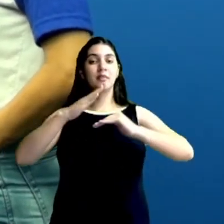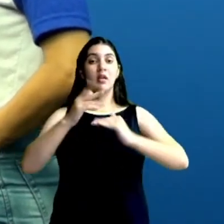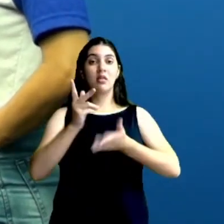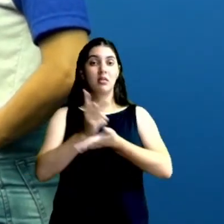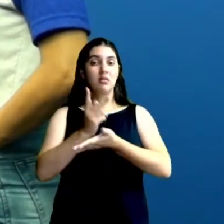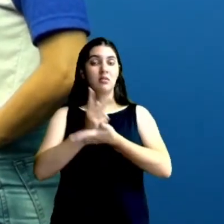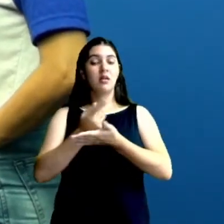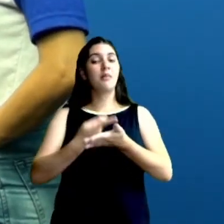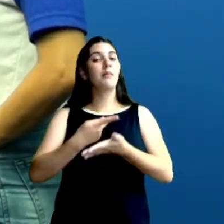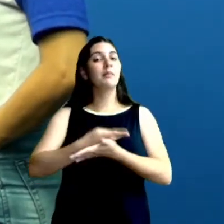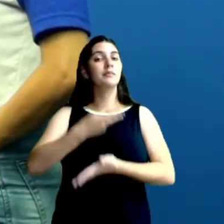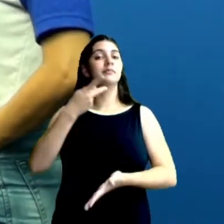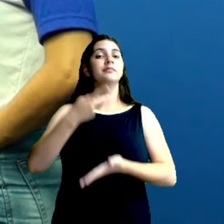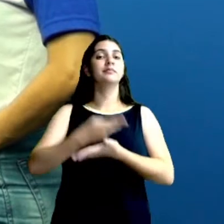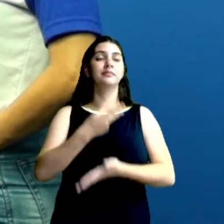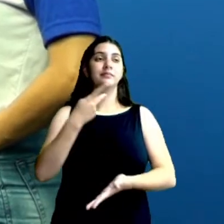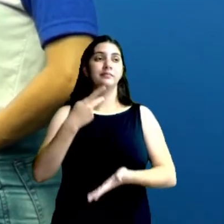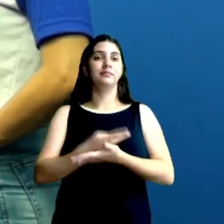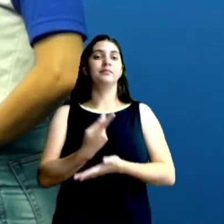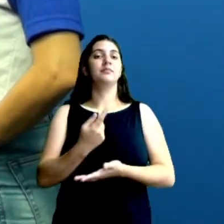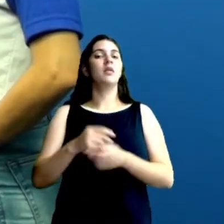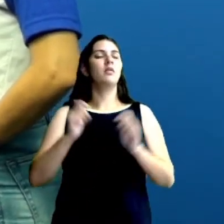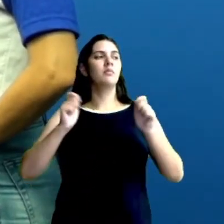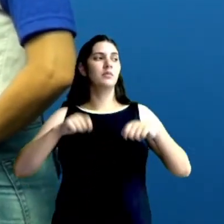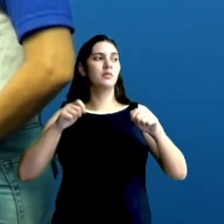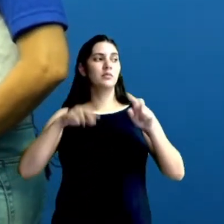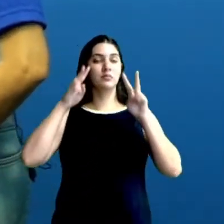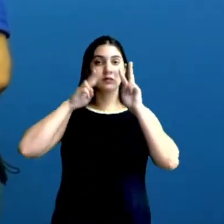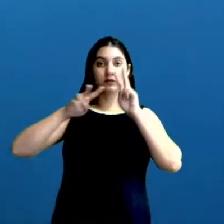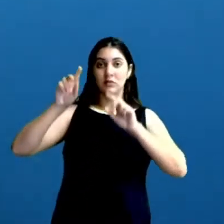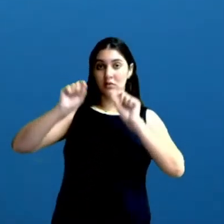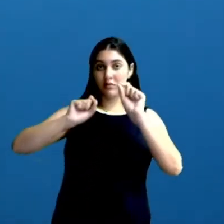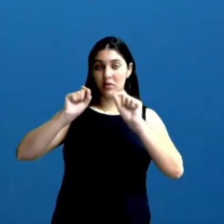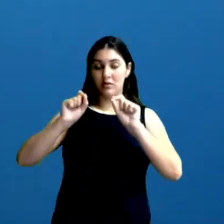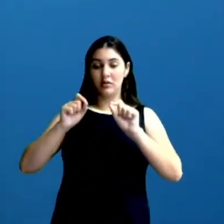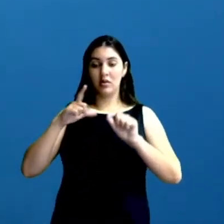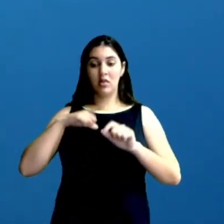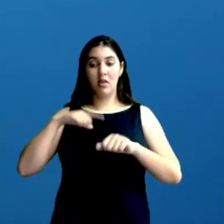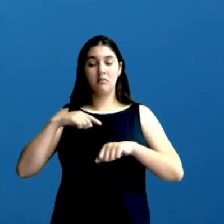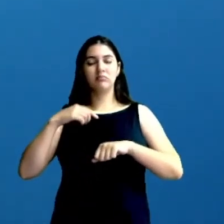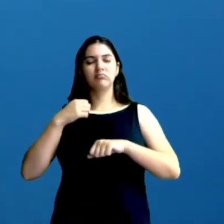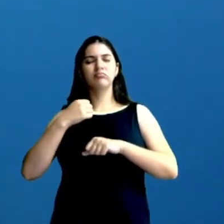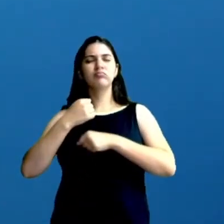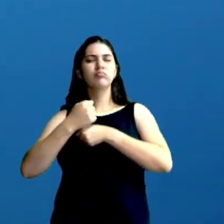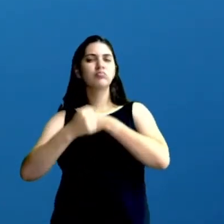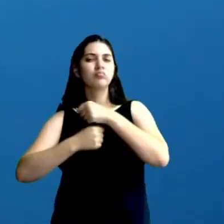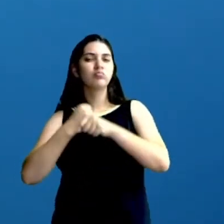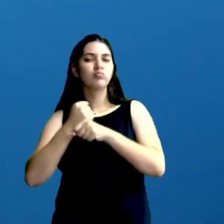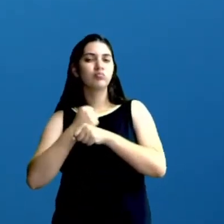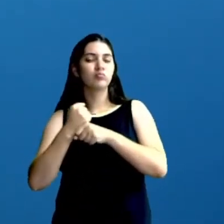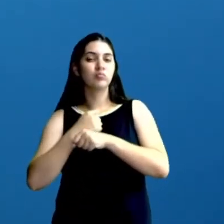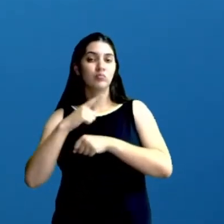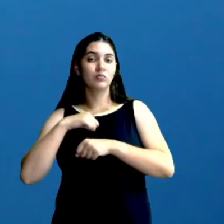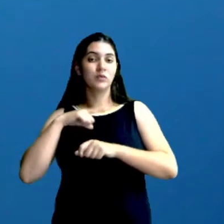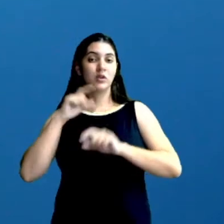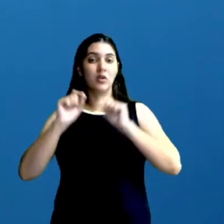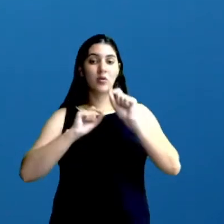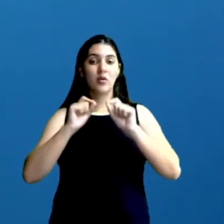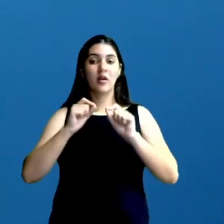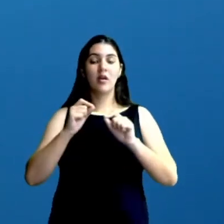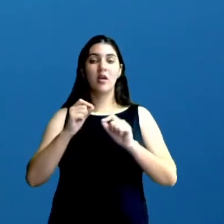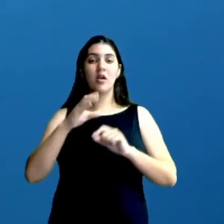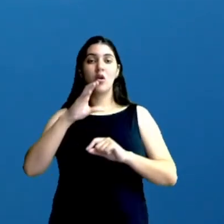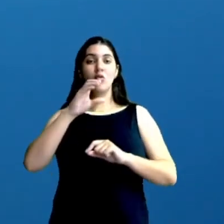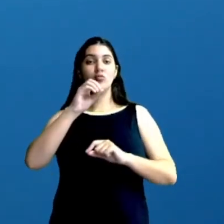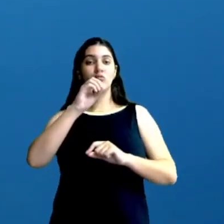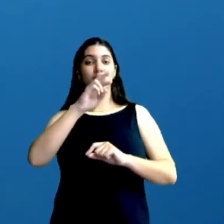estão ocorrendo. Vocês podem observar que durante muito tempo se tinha a questão dos